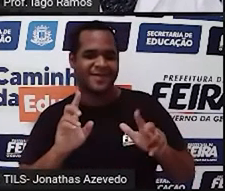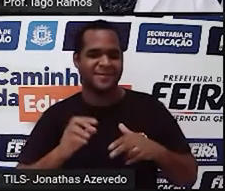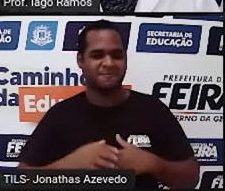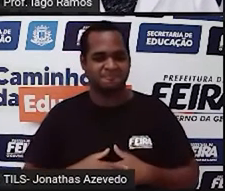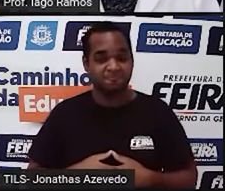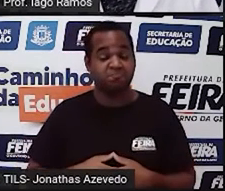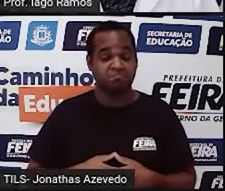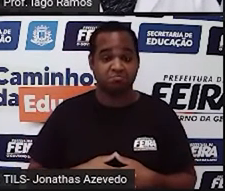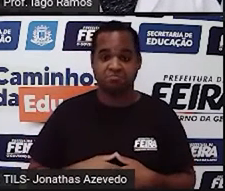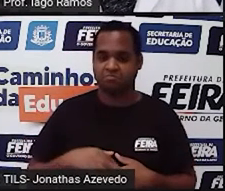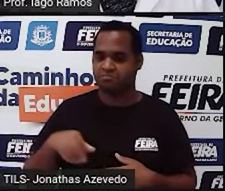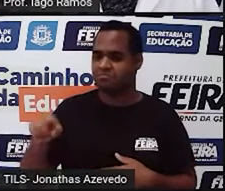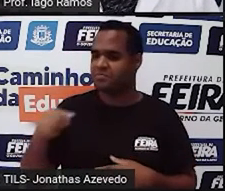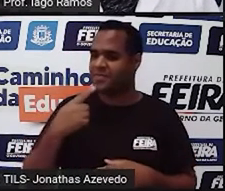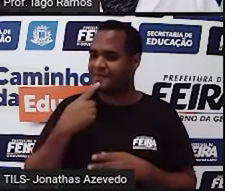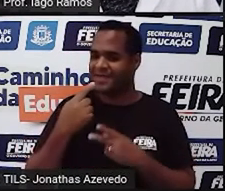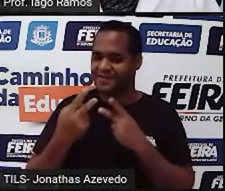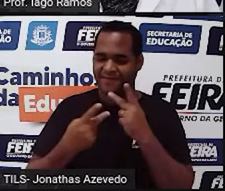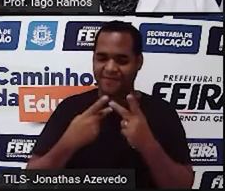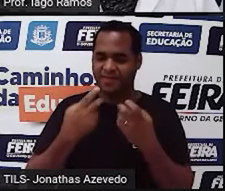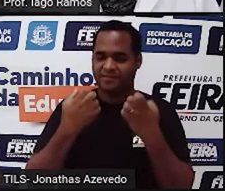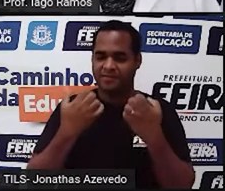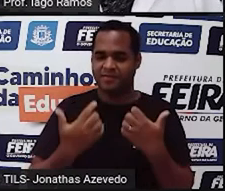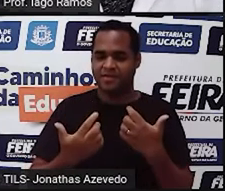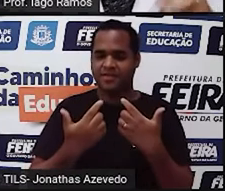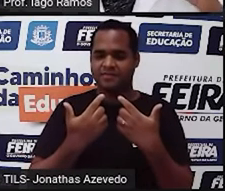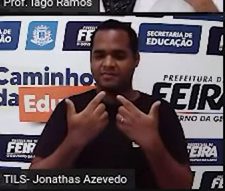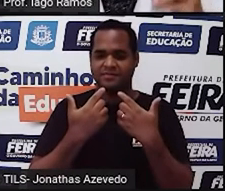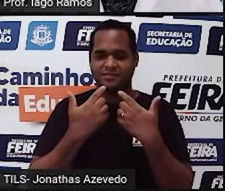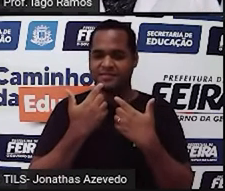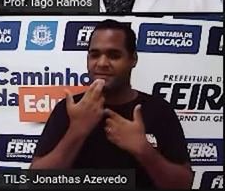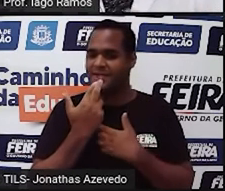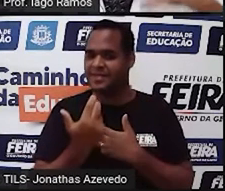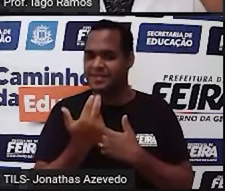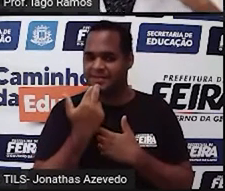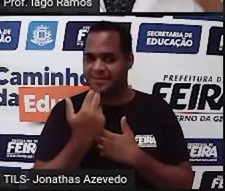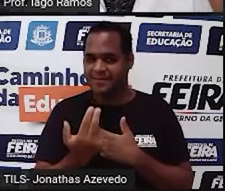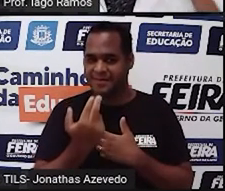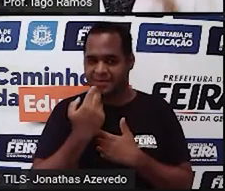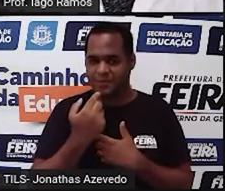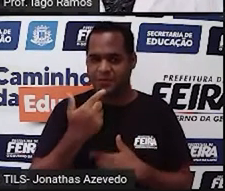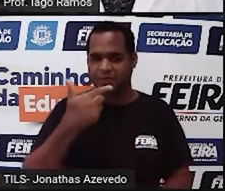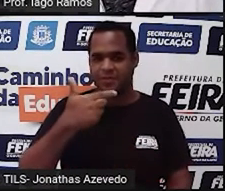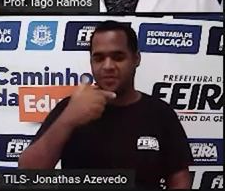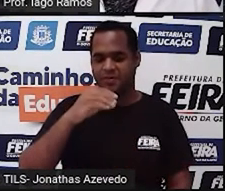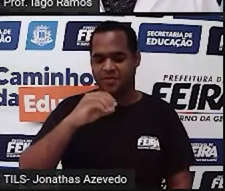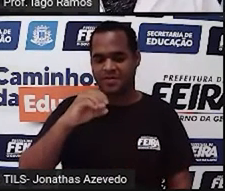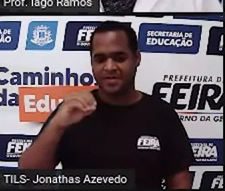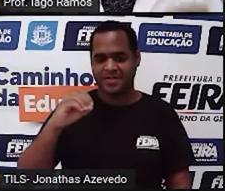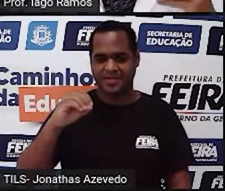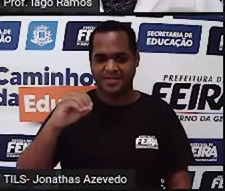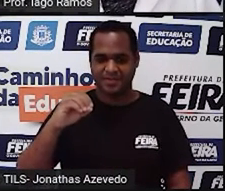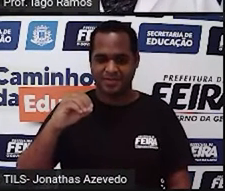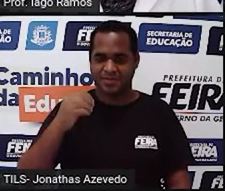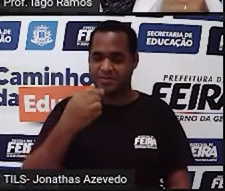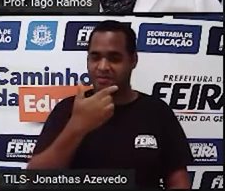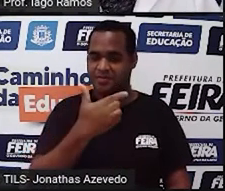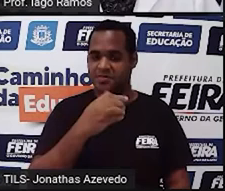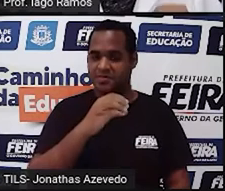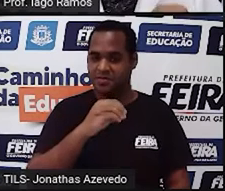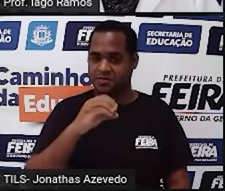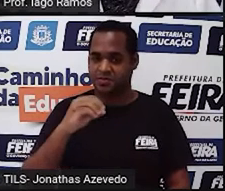disso lá são falados aproximadamente 200 idiomas Olha só